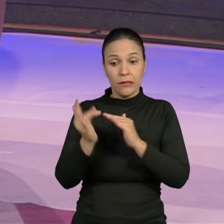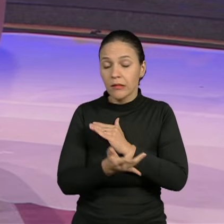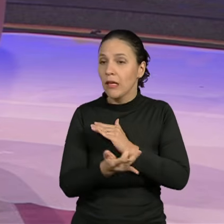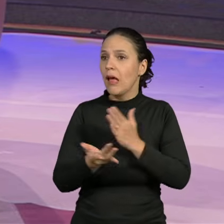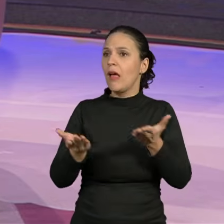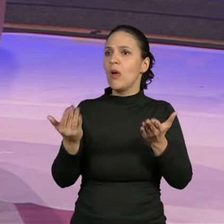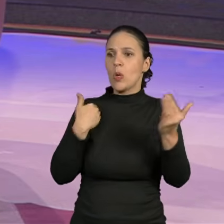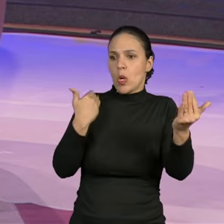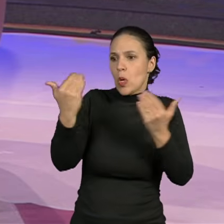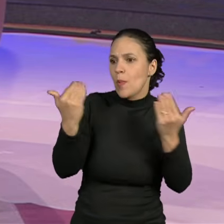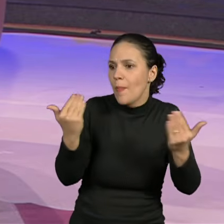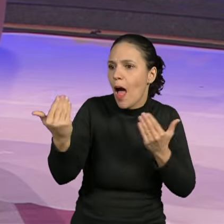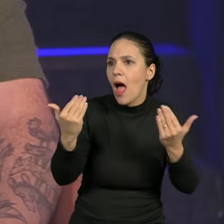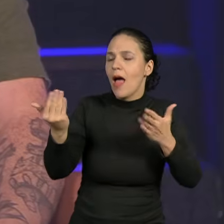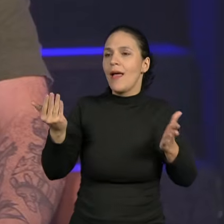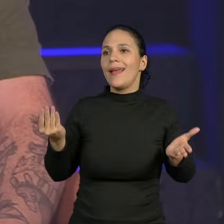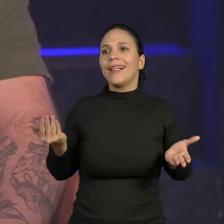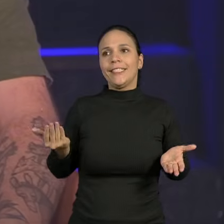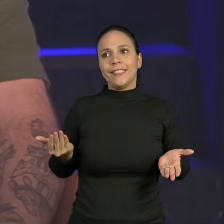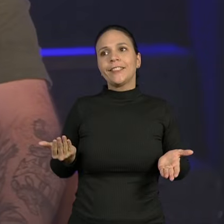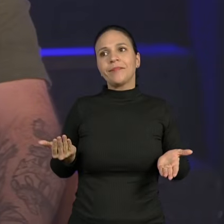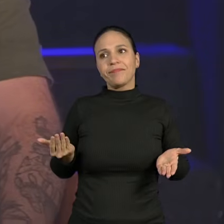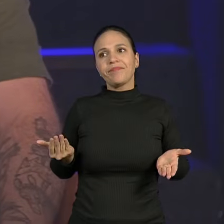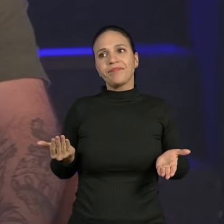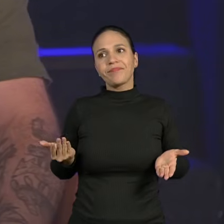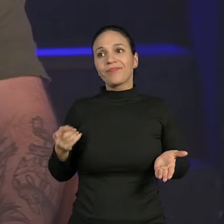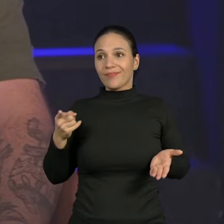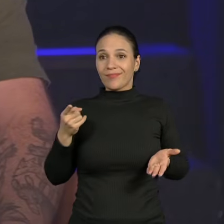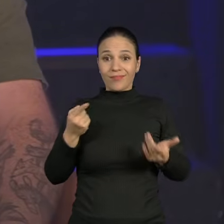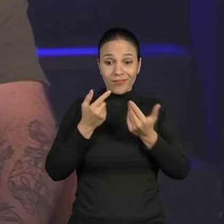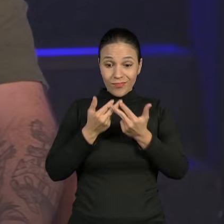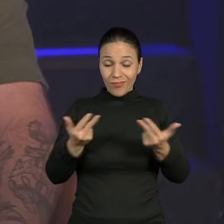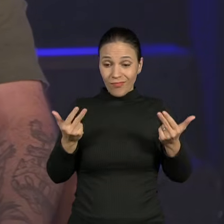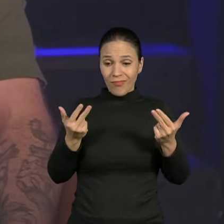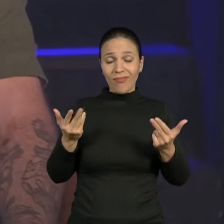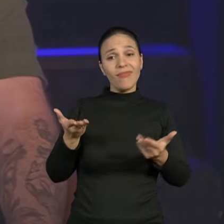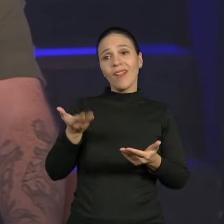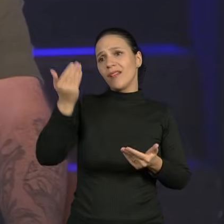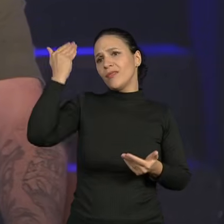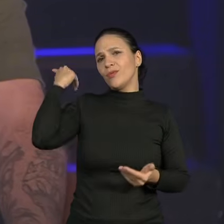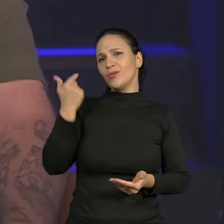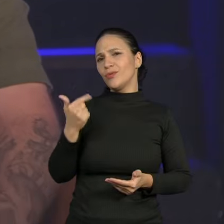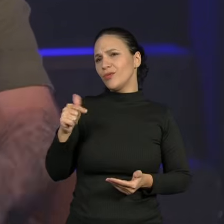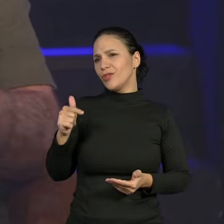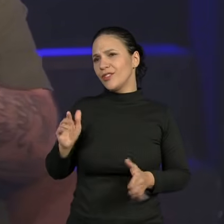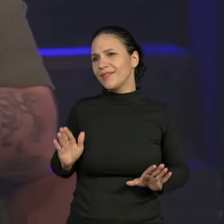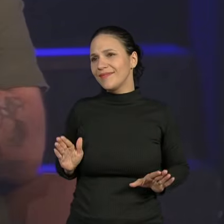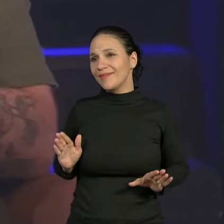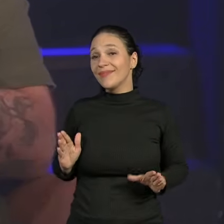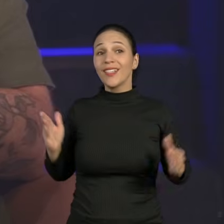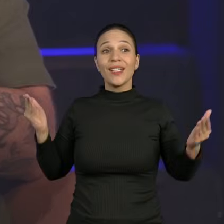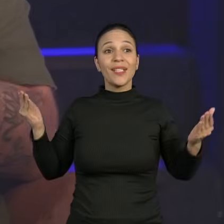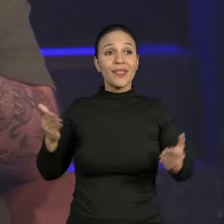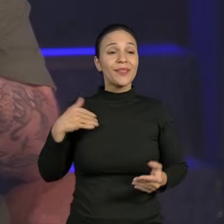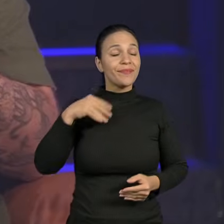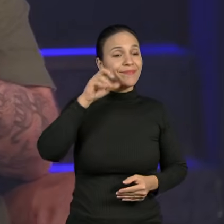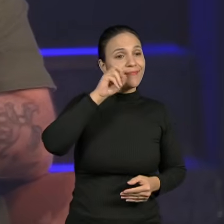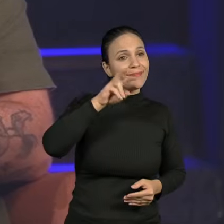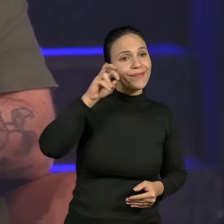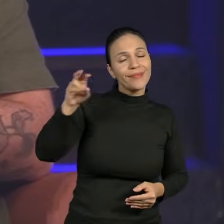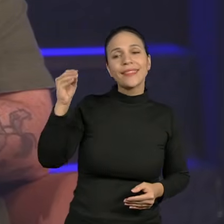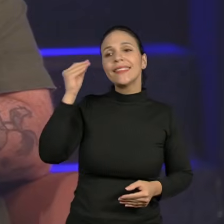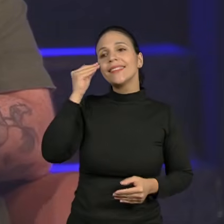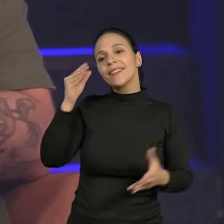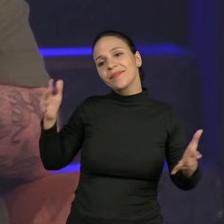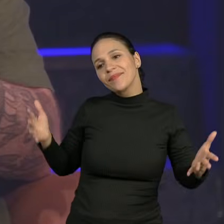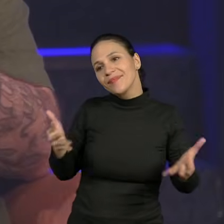Da comparação entre si, enfim. Muita coisa que não existia na minha época de infância e que hoje a gente procura resgatar